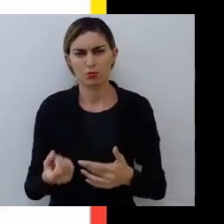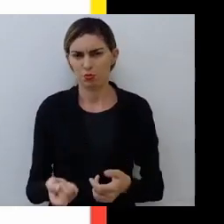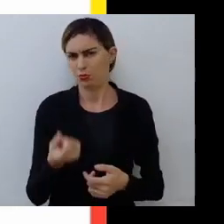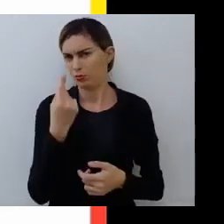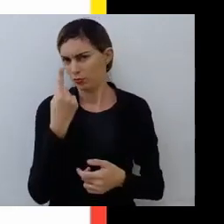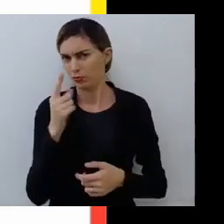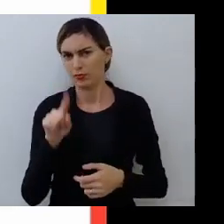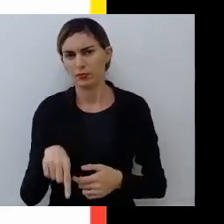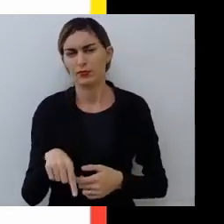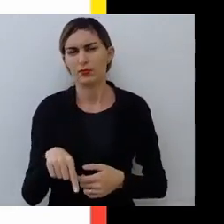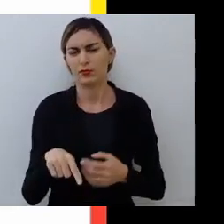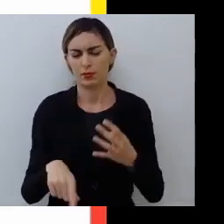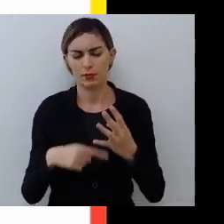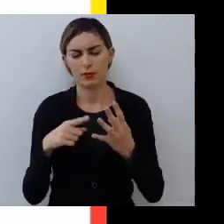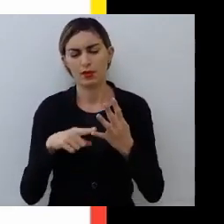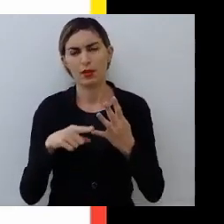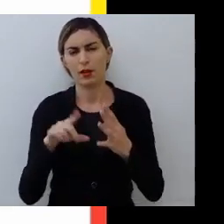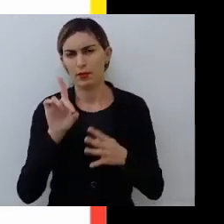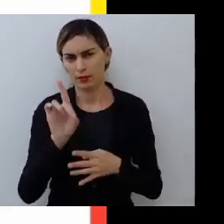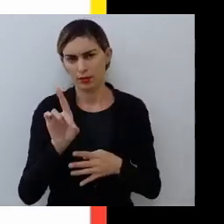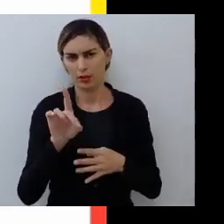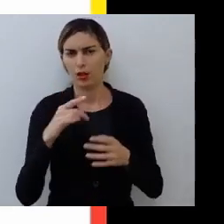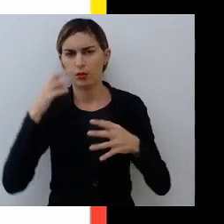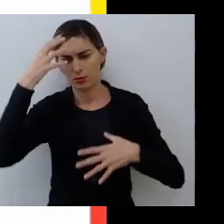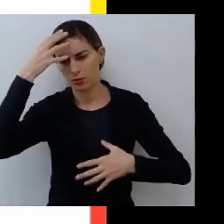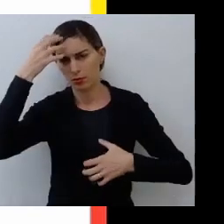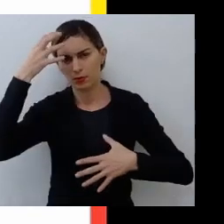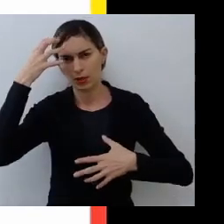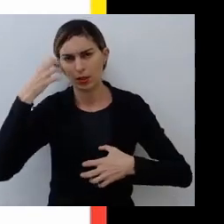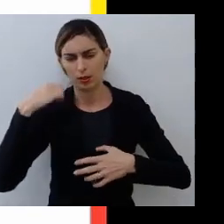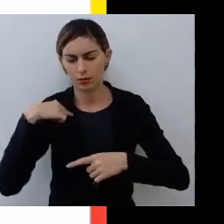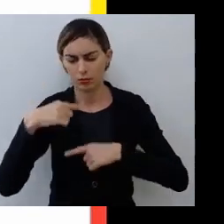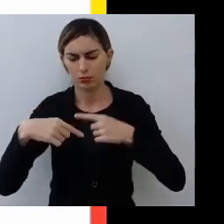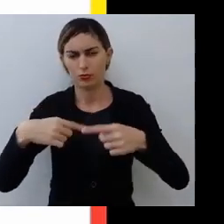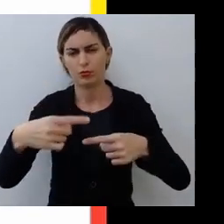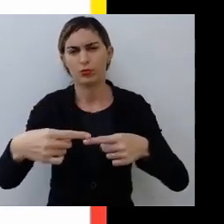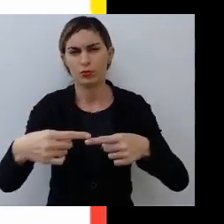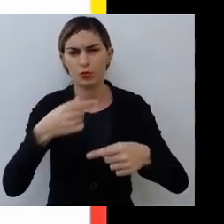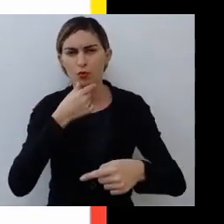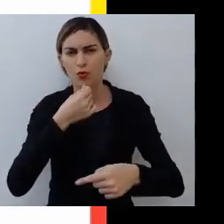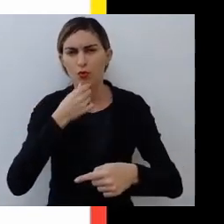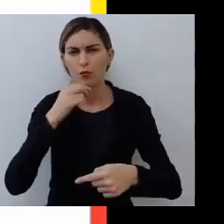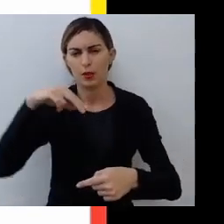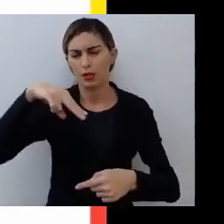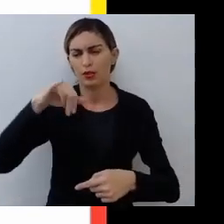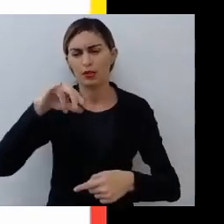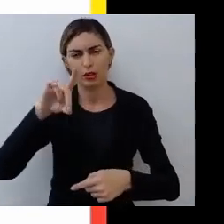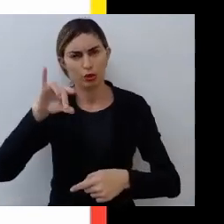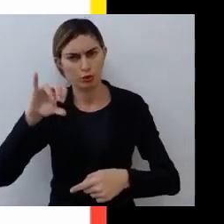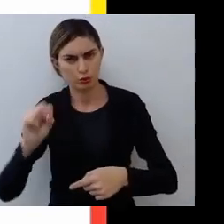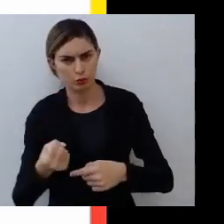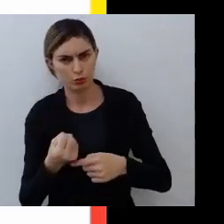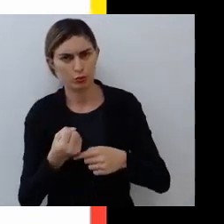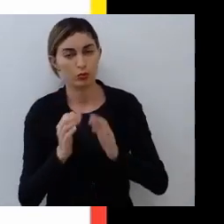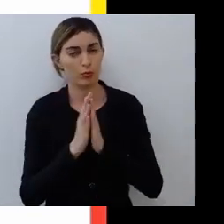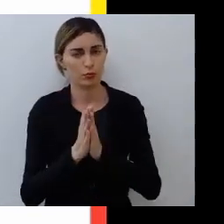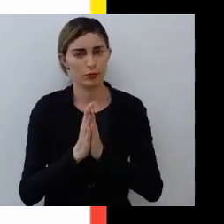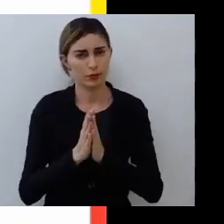Estranho, né? Letra D. Os macacos derivariam de hominídeos? Por